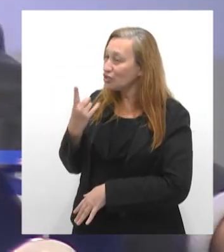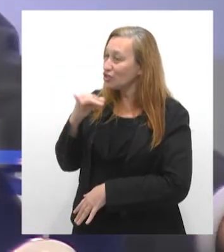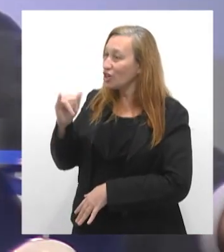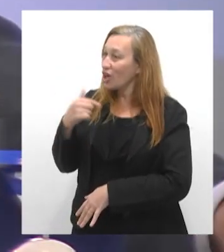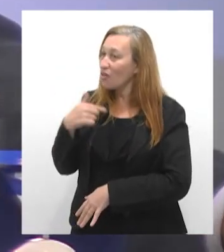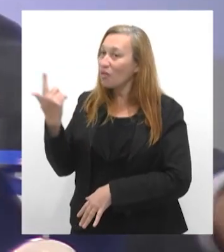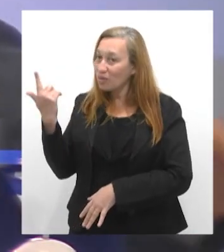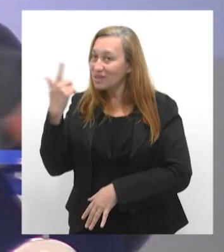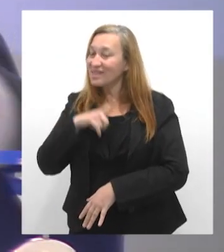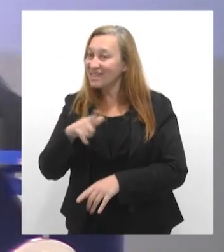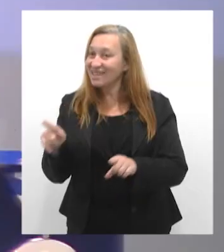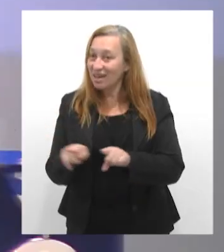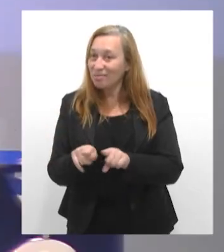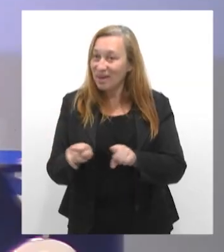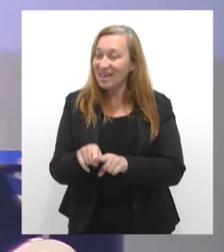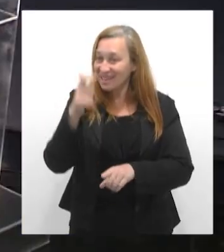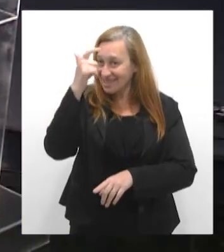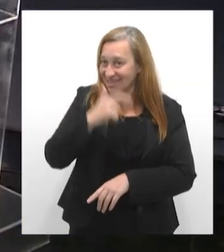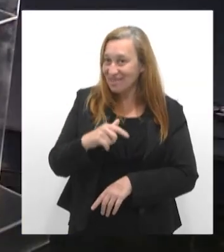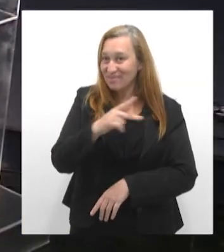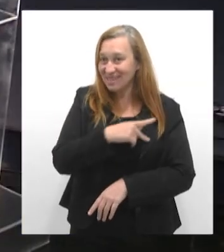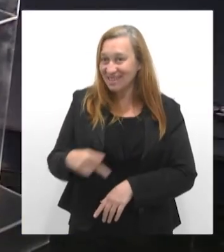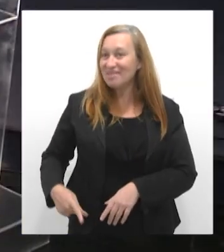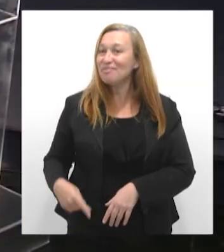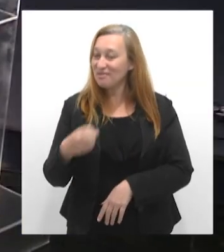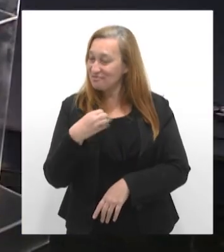poder viajar a beça.